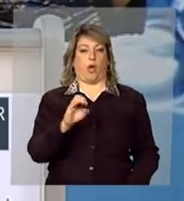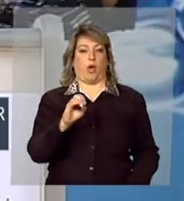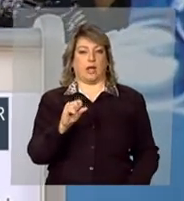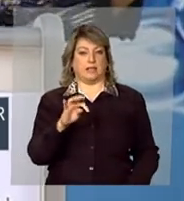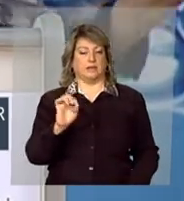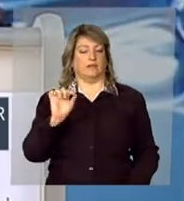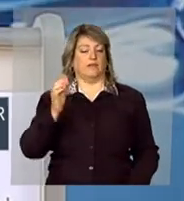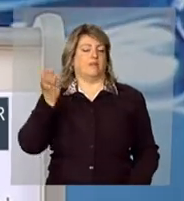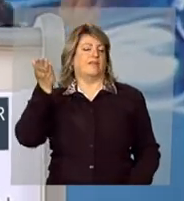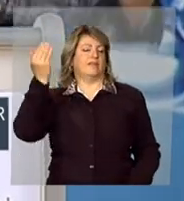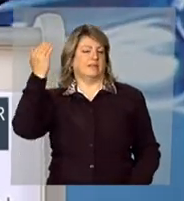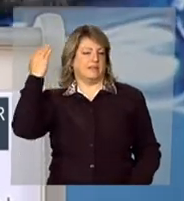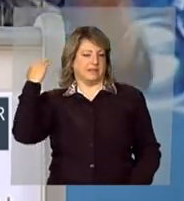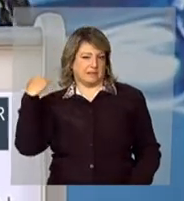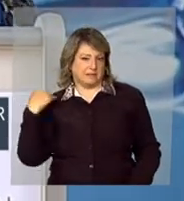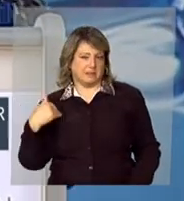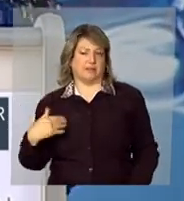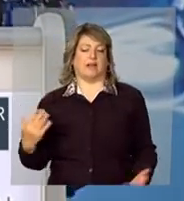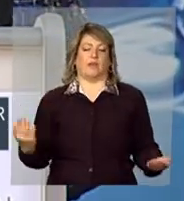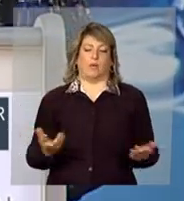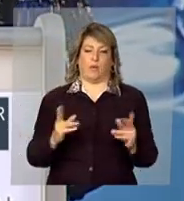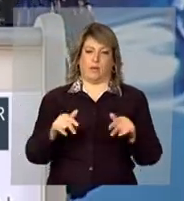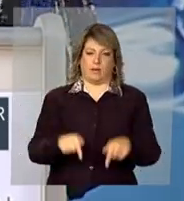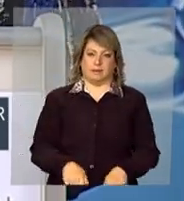foi há anos atrás.